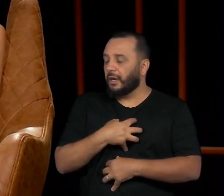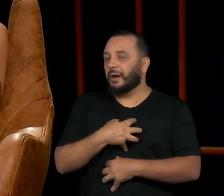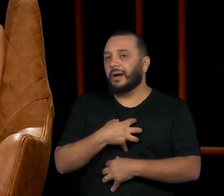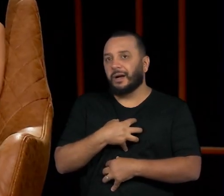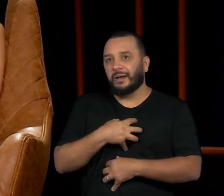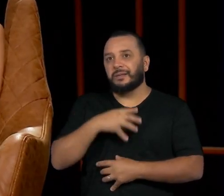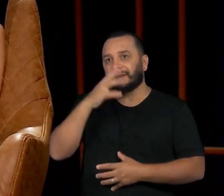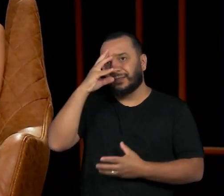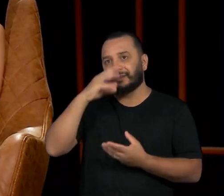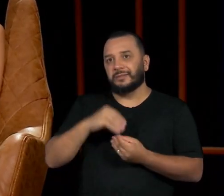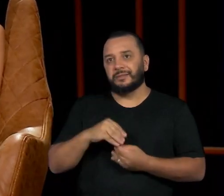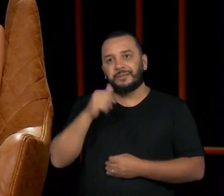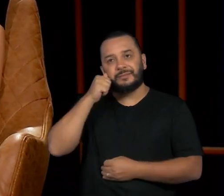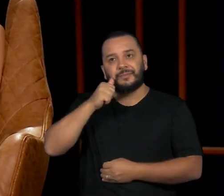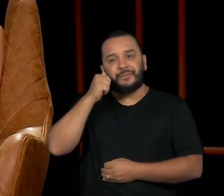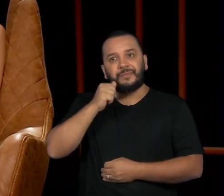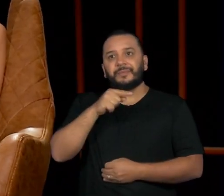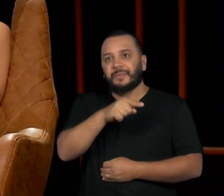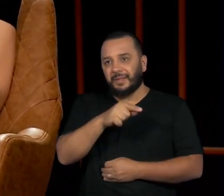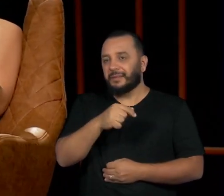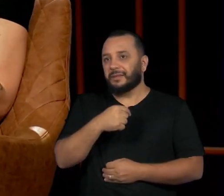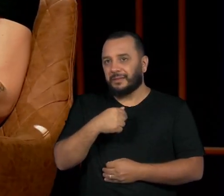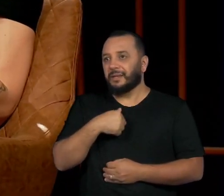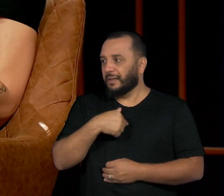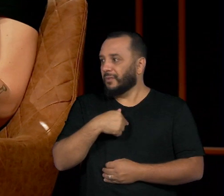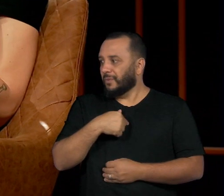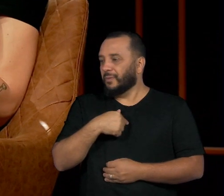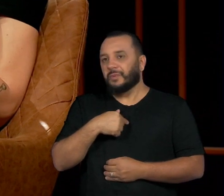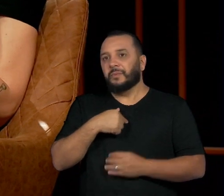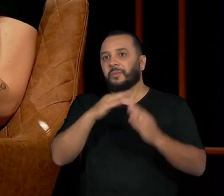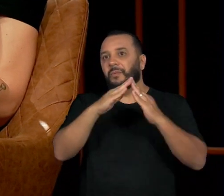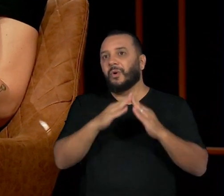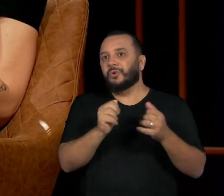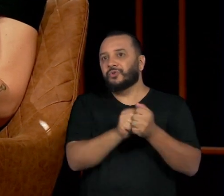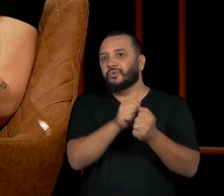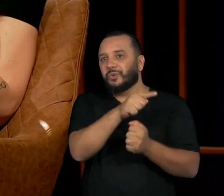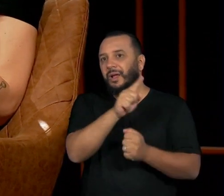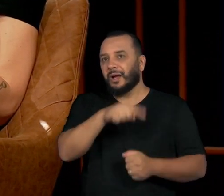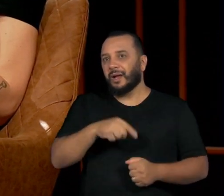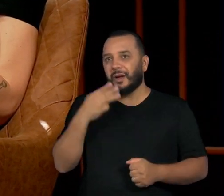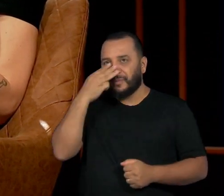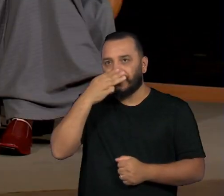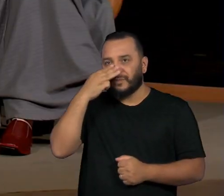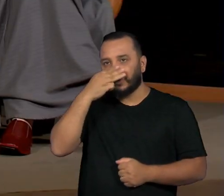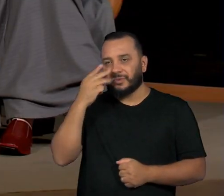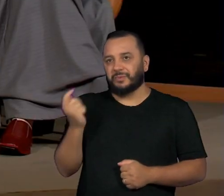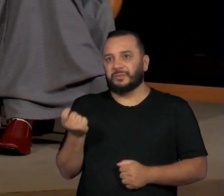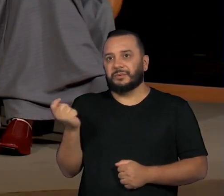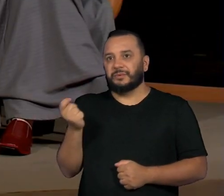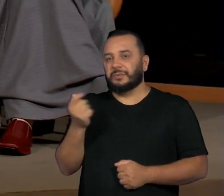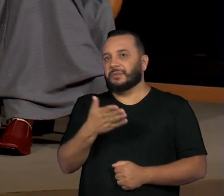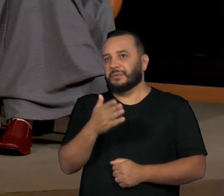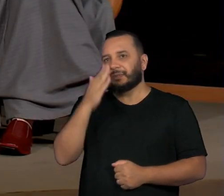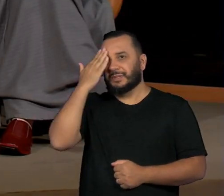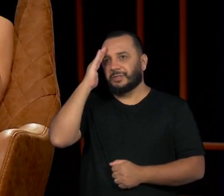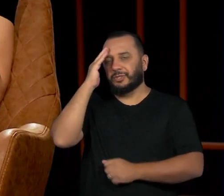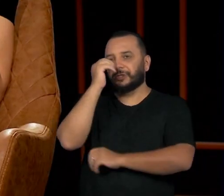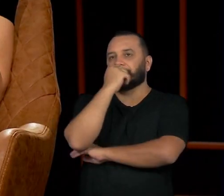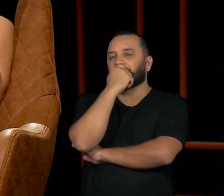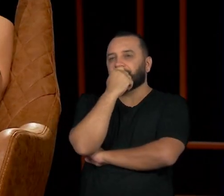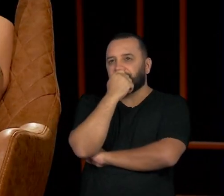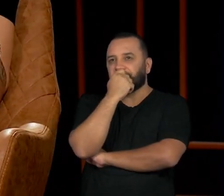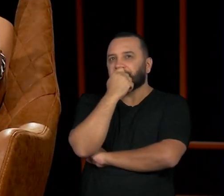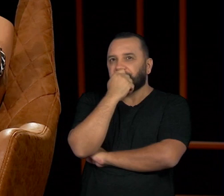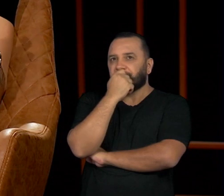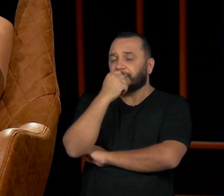que a maioria das meninas com as quais eu dividi o pensionato eram profissionais do sexo. E aí eu passo a ter